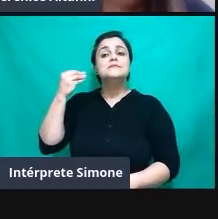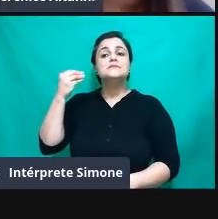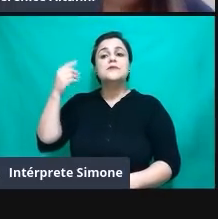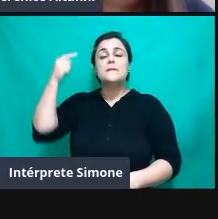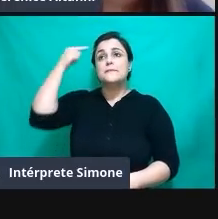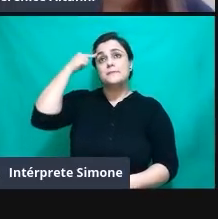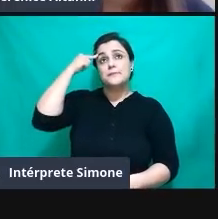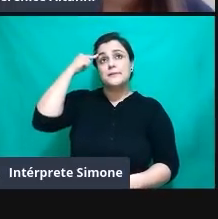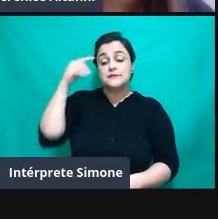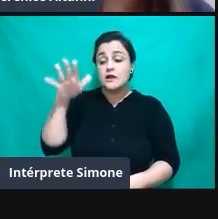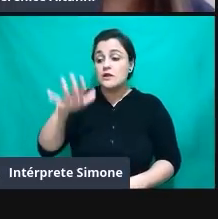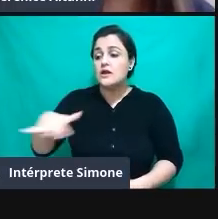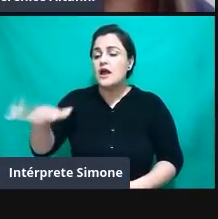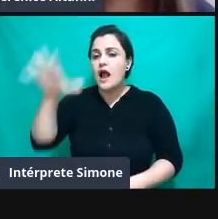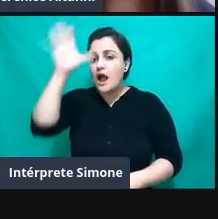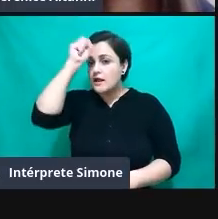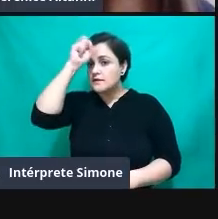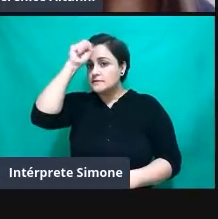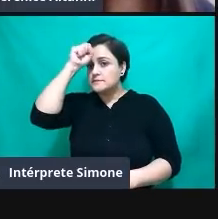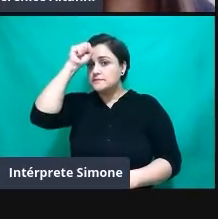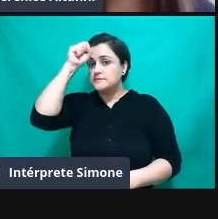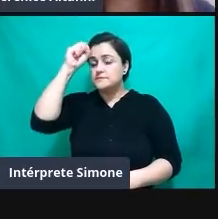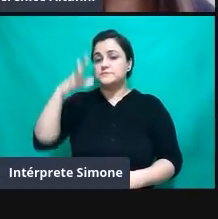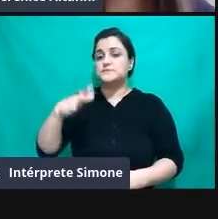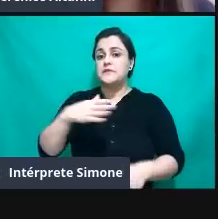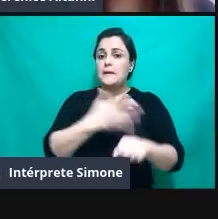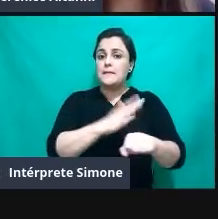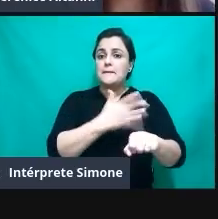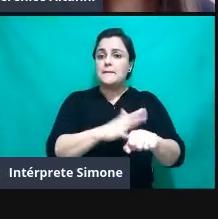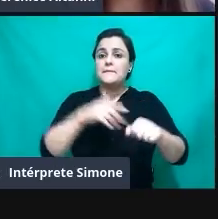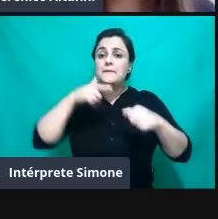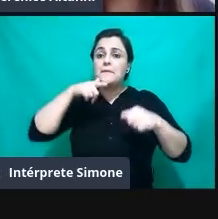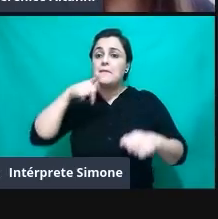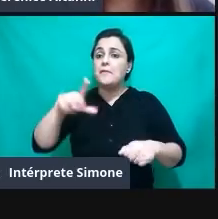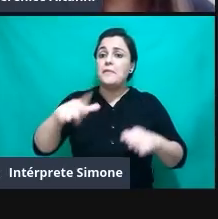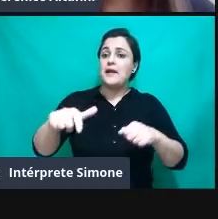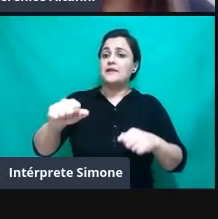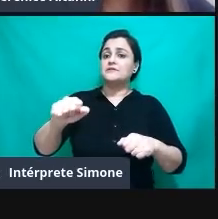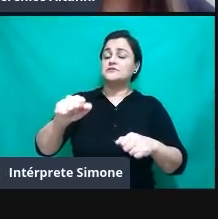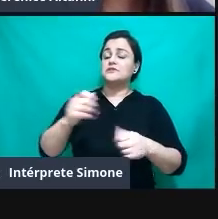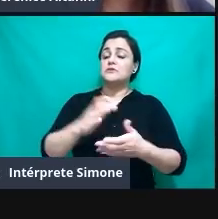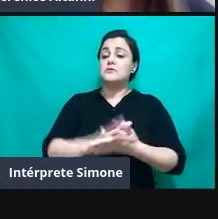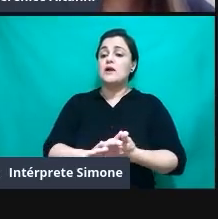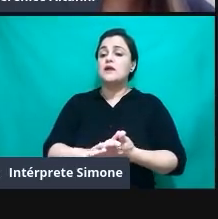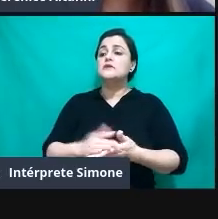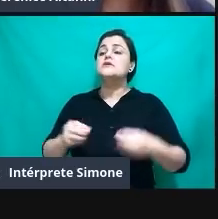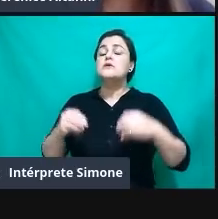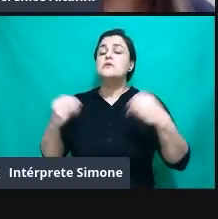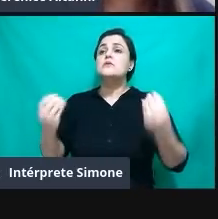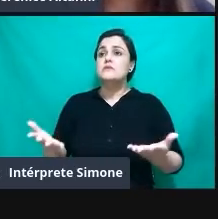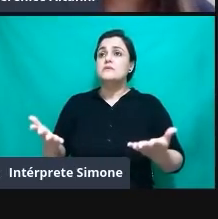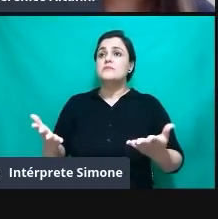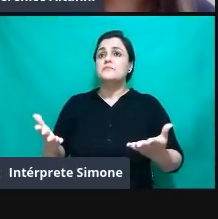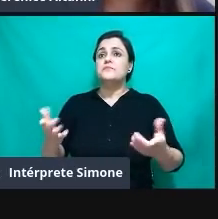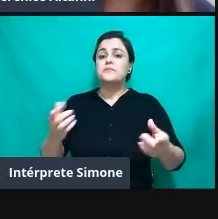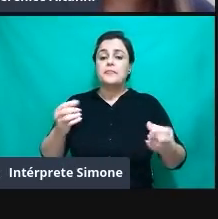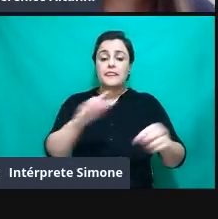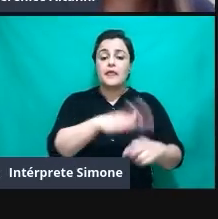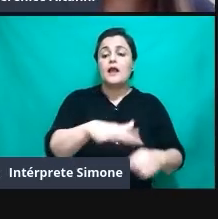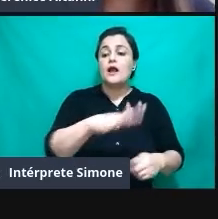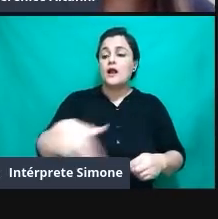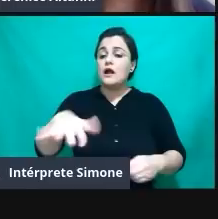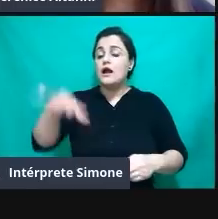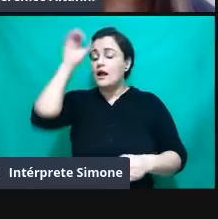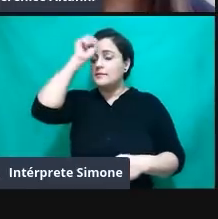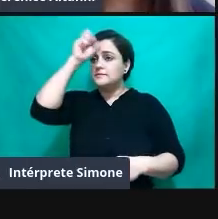de linguagem. Então, eu tenho que pensar quais campos de atuação que eu posso utilizar neste momento e separar algumas